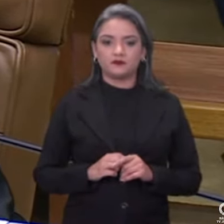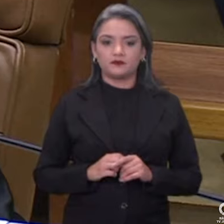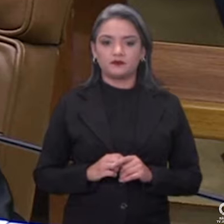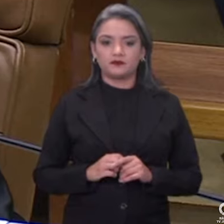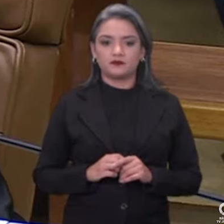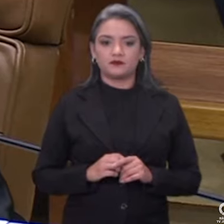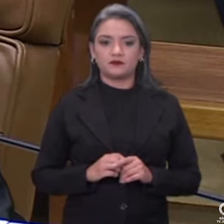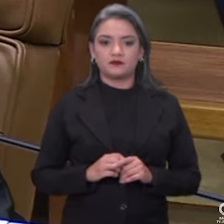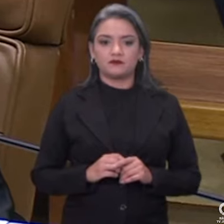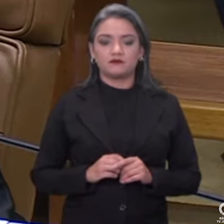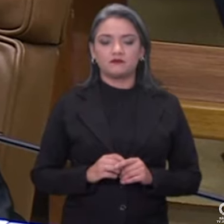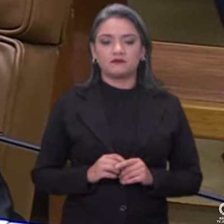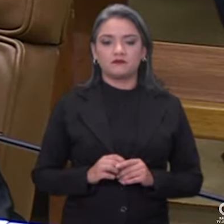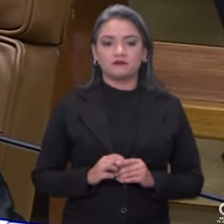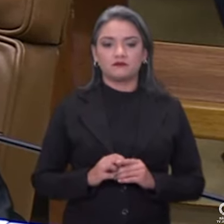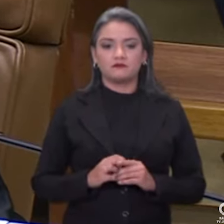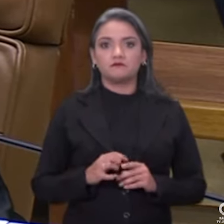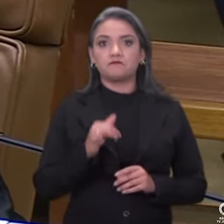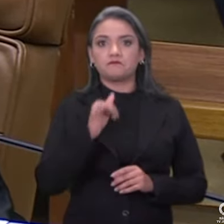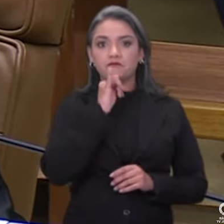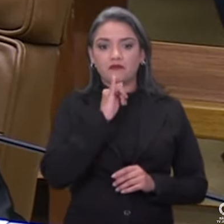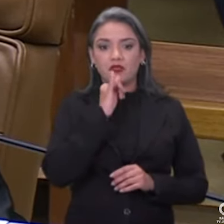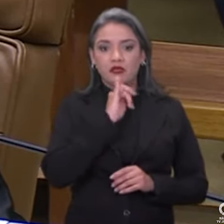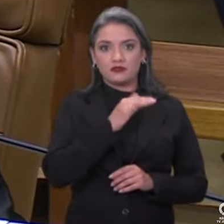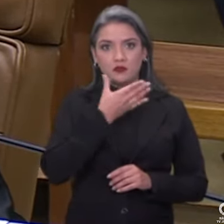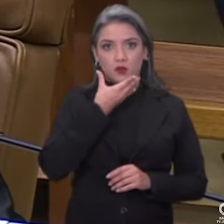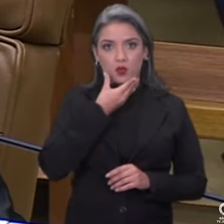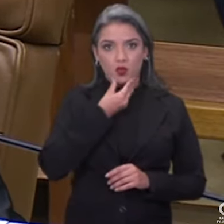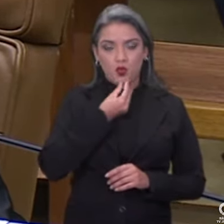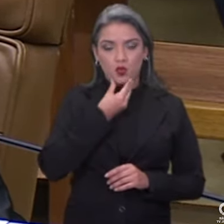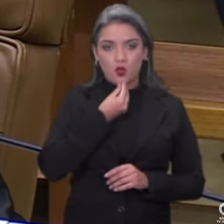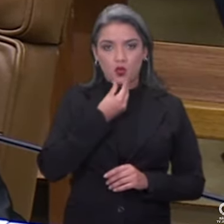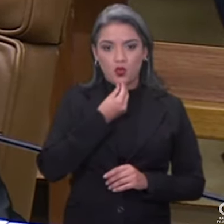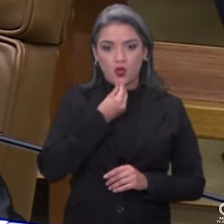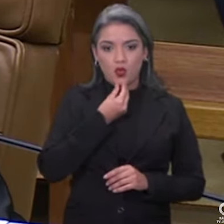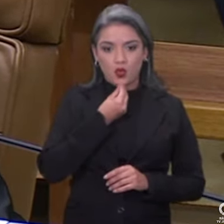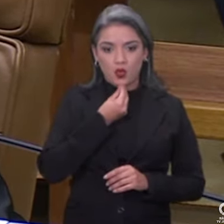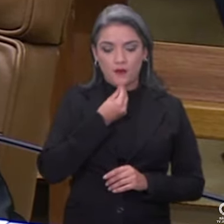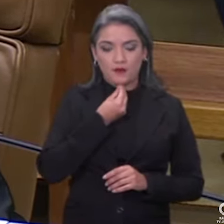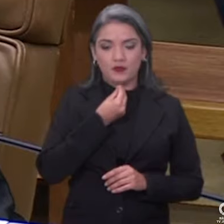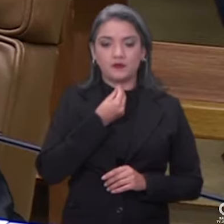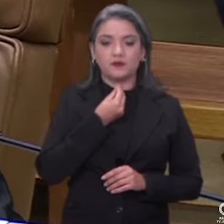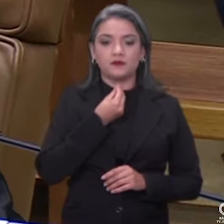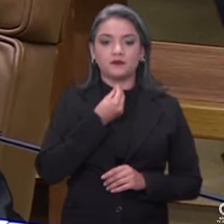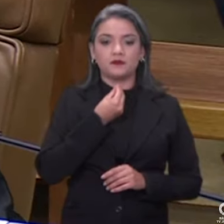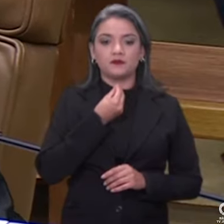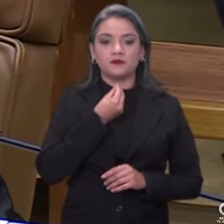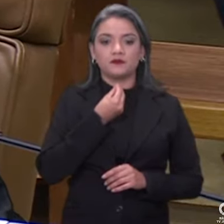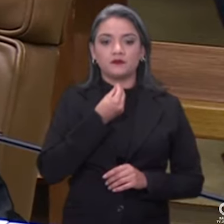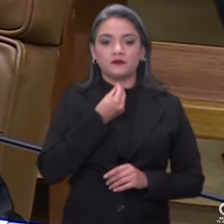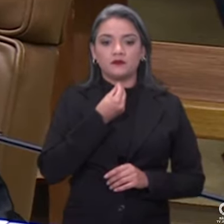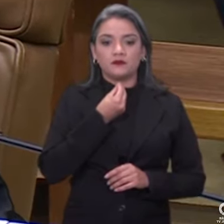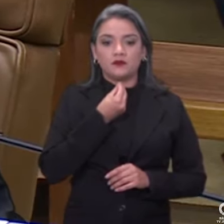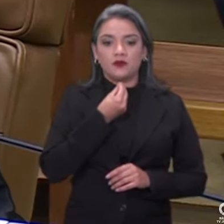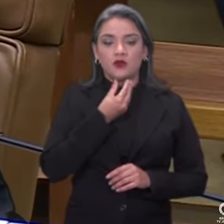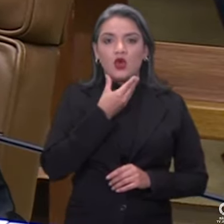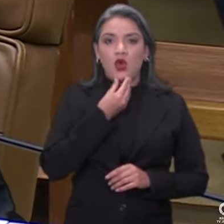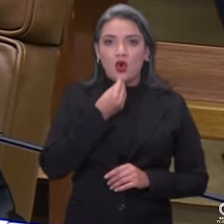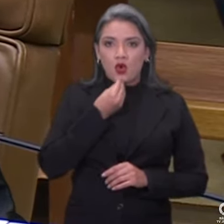vamos imaginar um rapaz pego, morador de um lugar muito